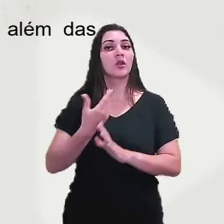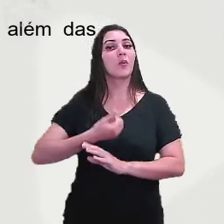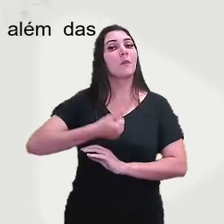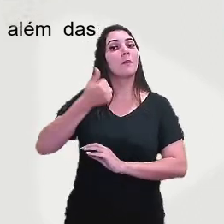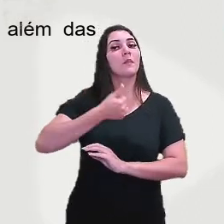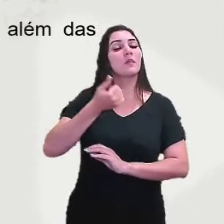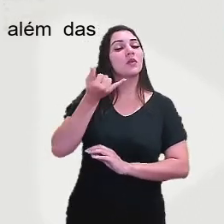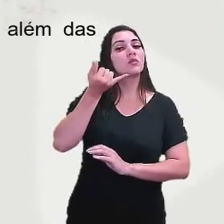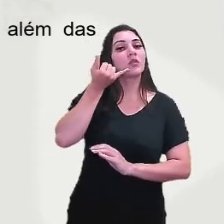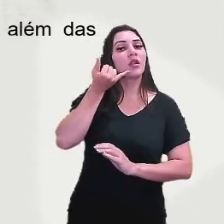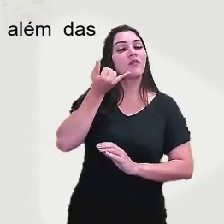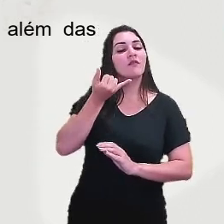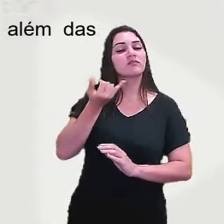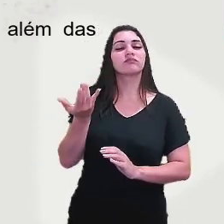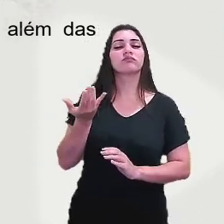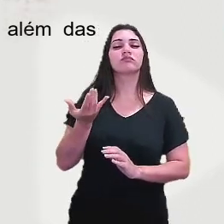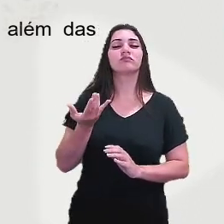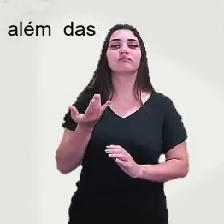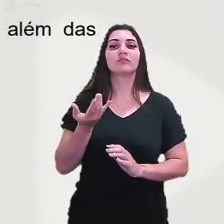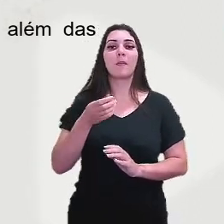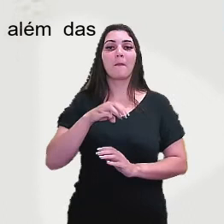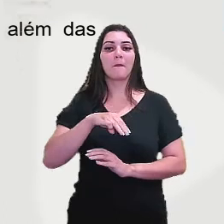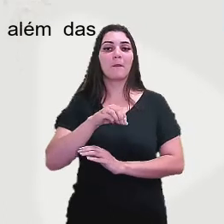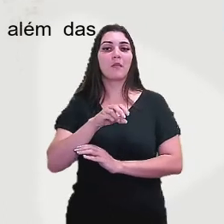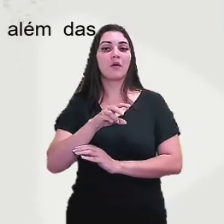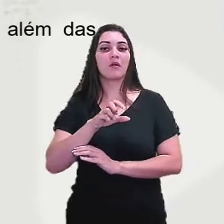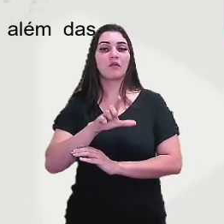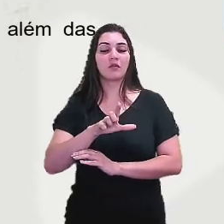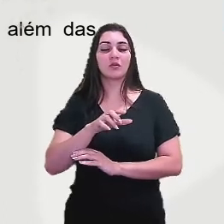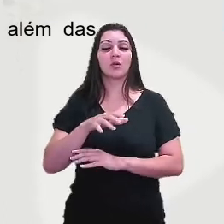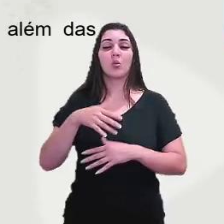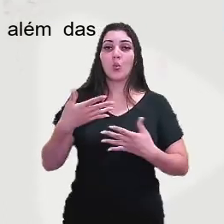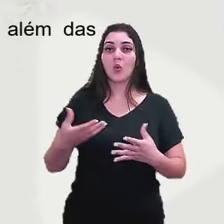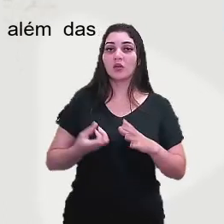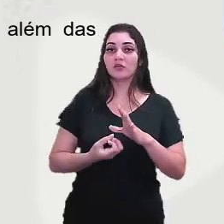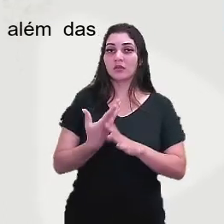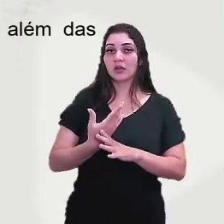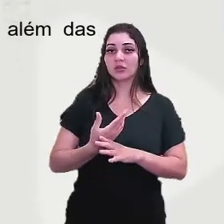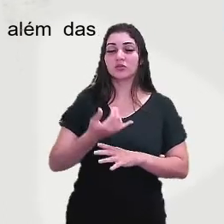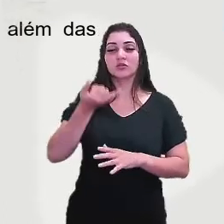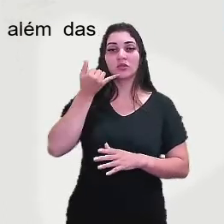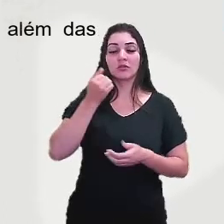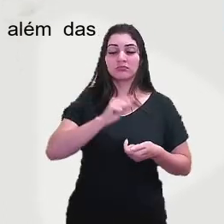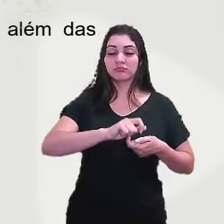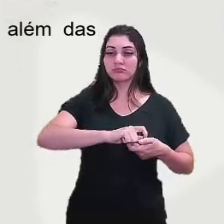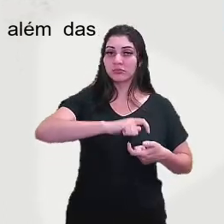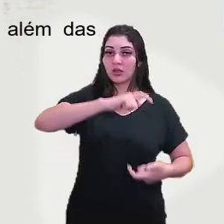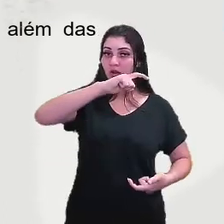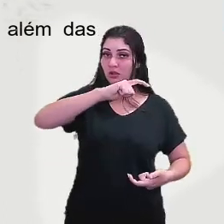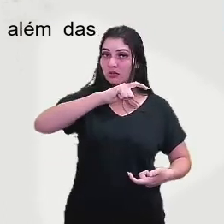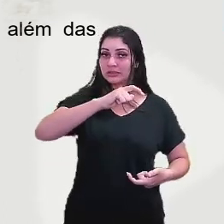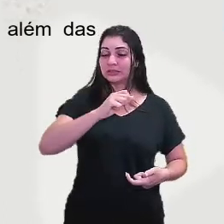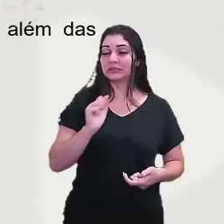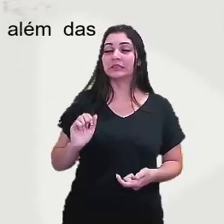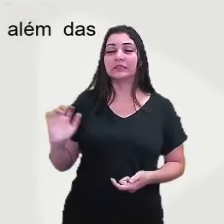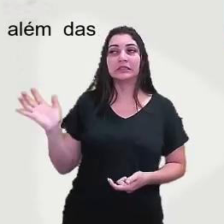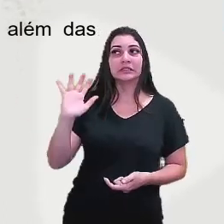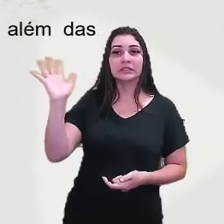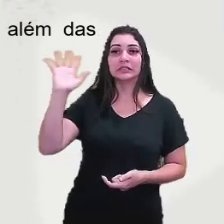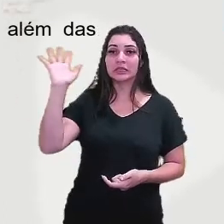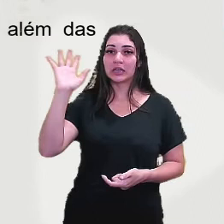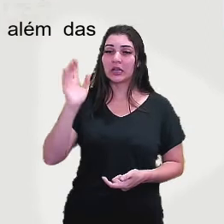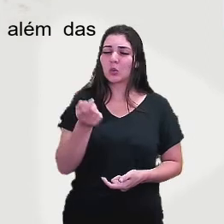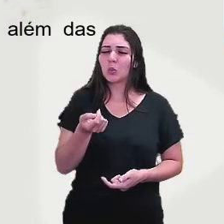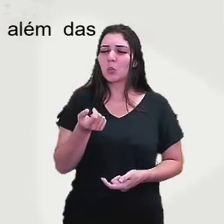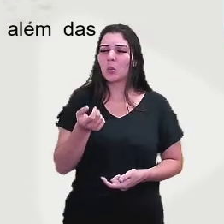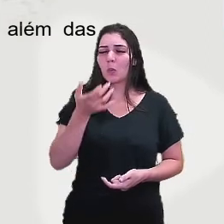telefone móvel. Quando surgiram os celulares, eram grandes, caros e não estavam disponíveis ao público em geral. Em meados